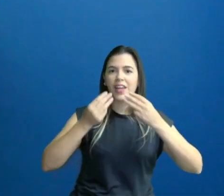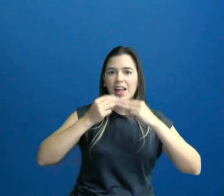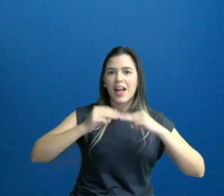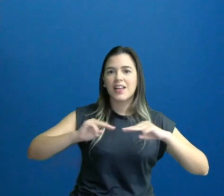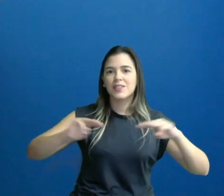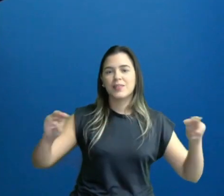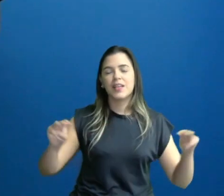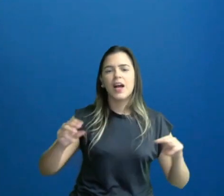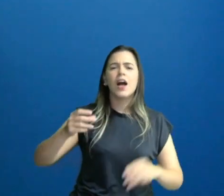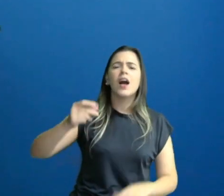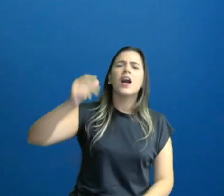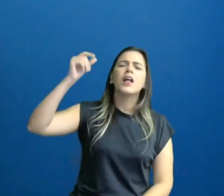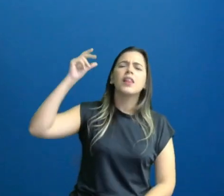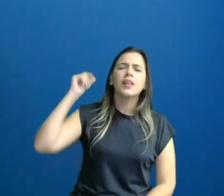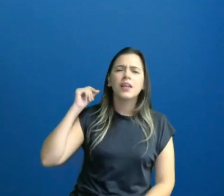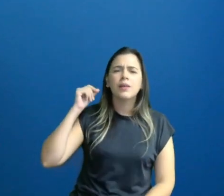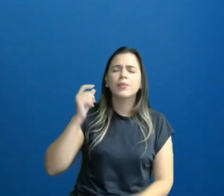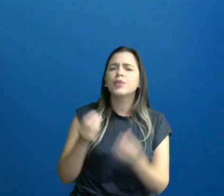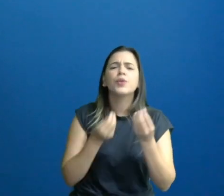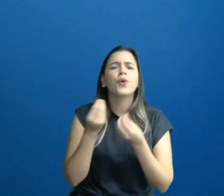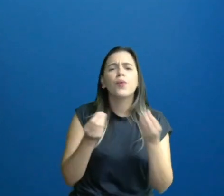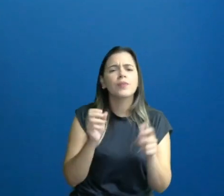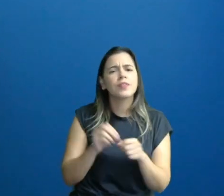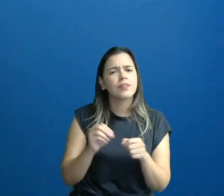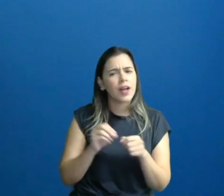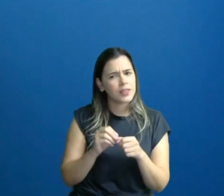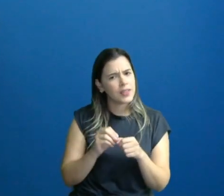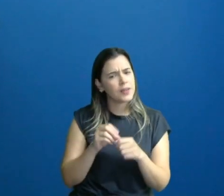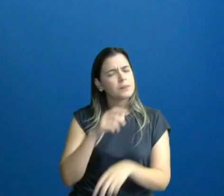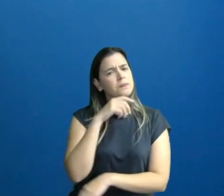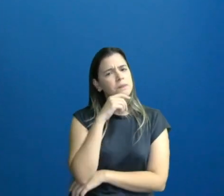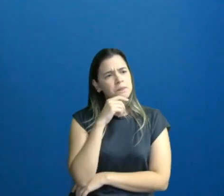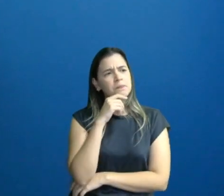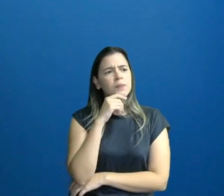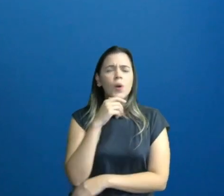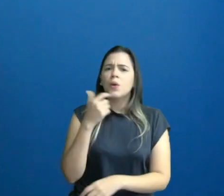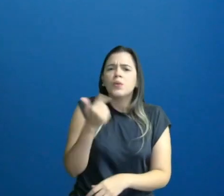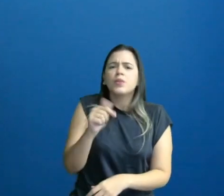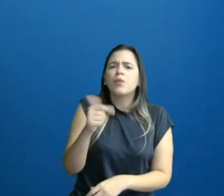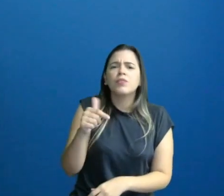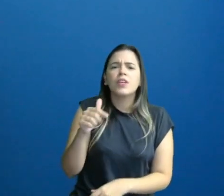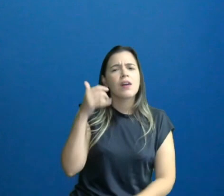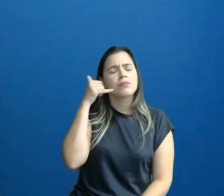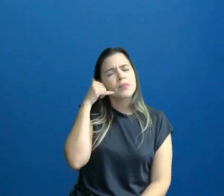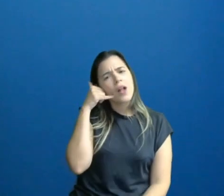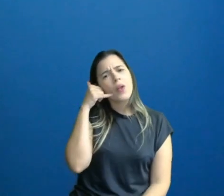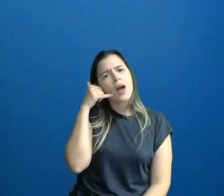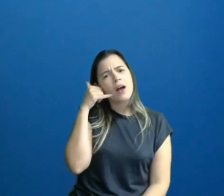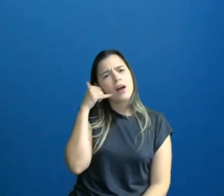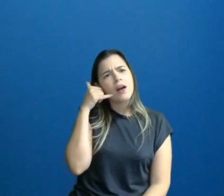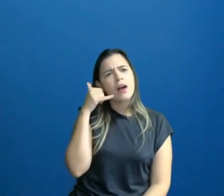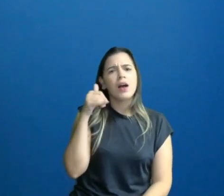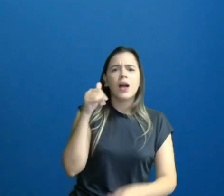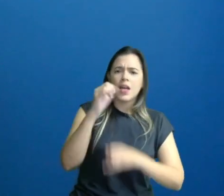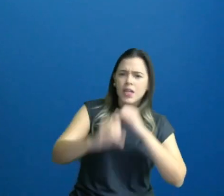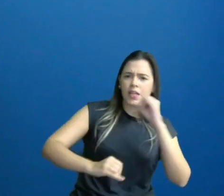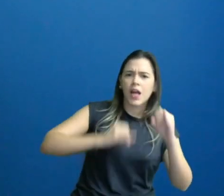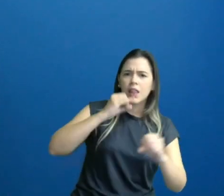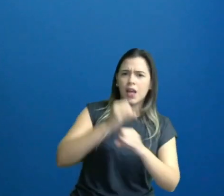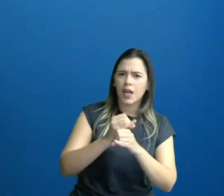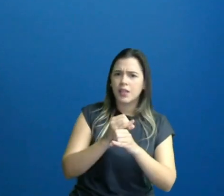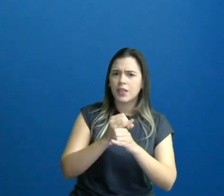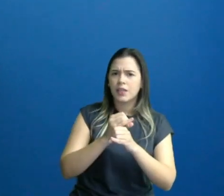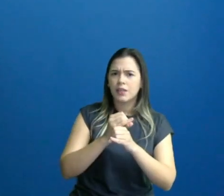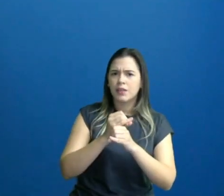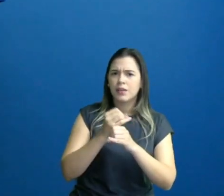e tu pinta mente como é que você fazia como é que se fazia quando não existia celular quando não existia internet quando